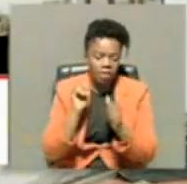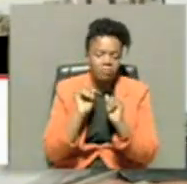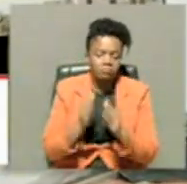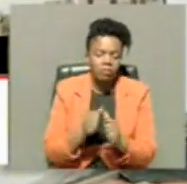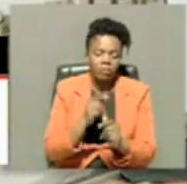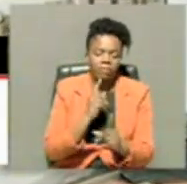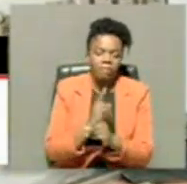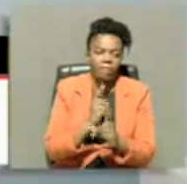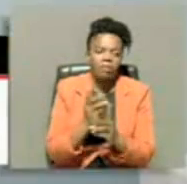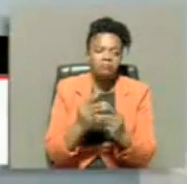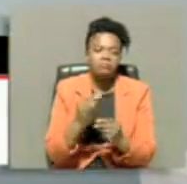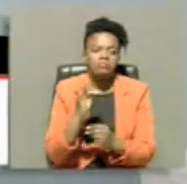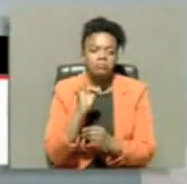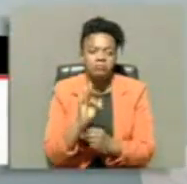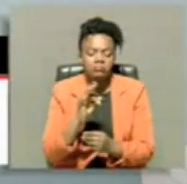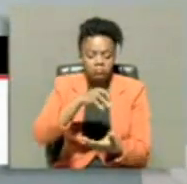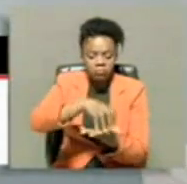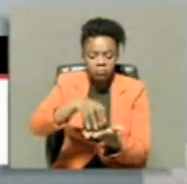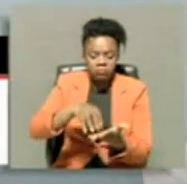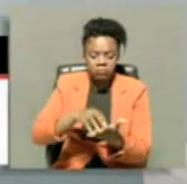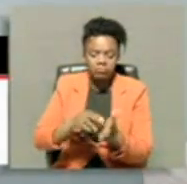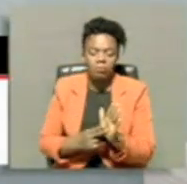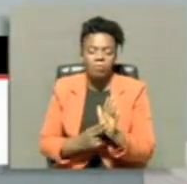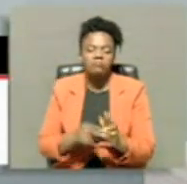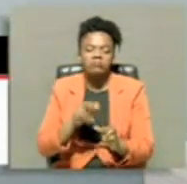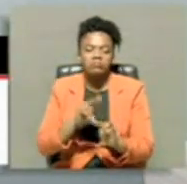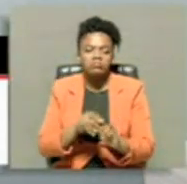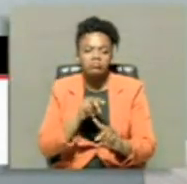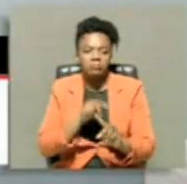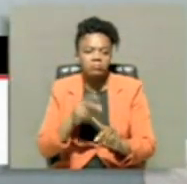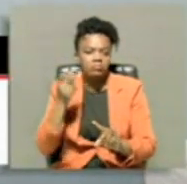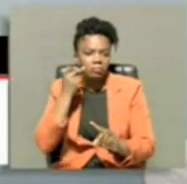durante a 4ª edição da Feira dos Municípios e Cidades de Angola.